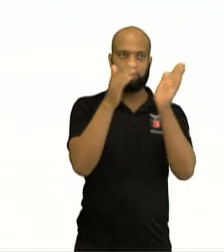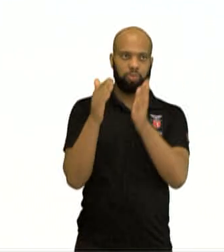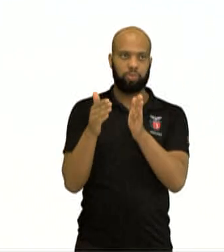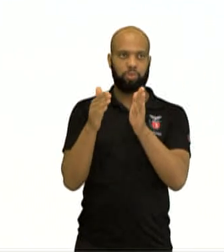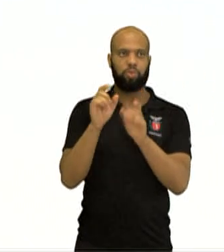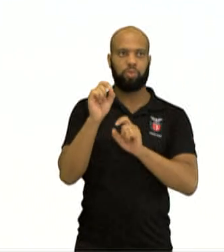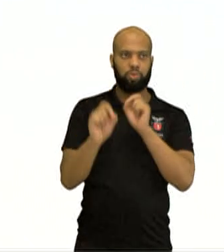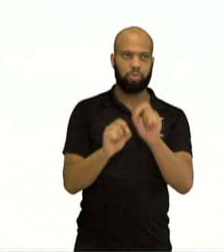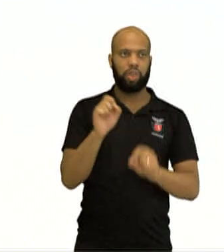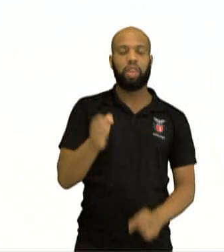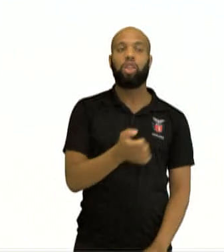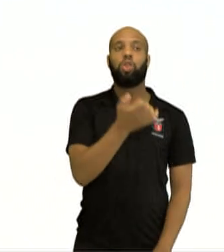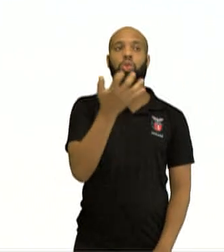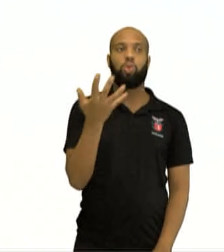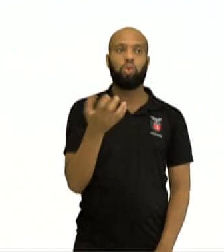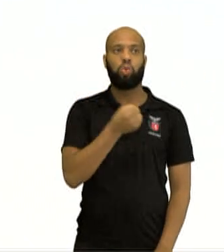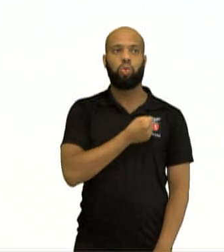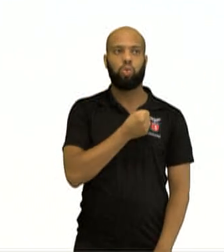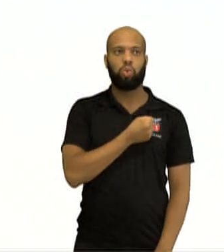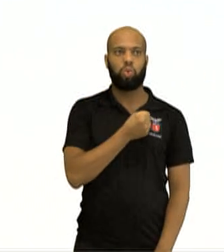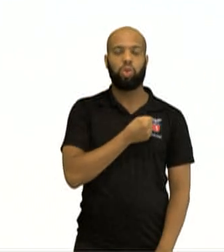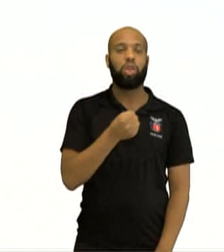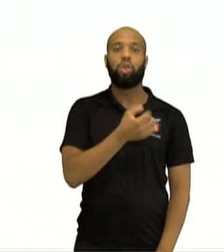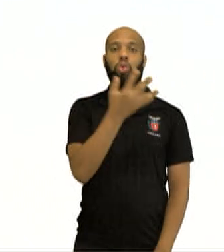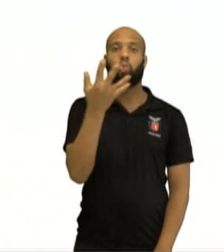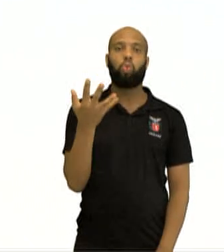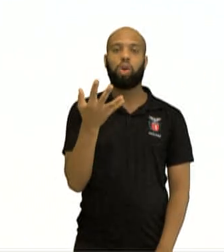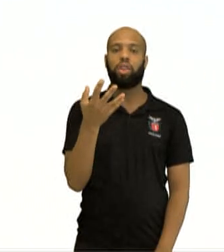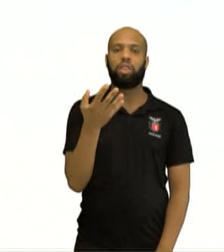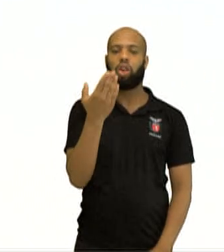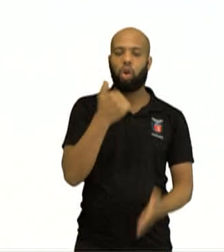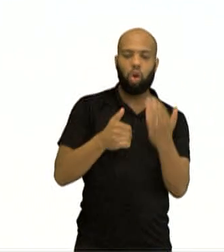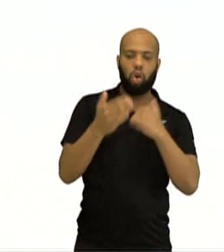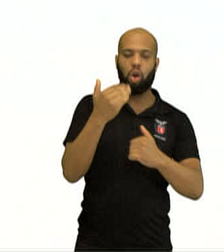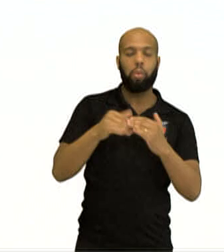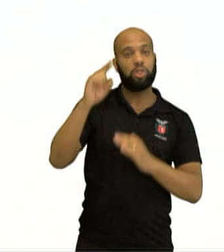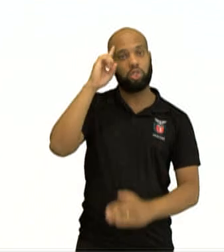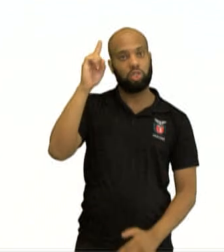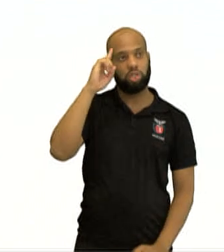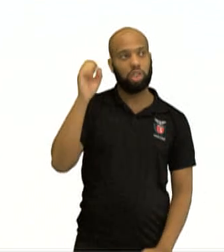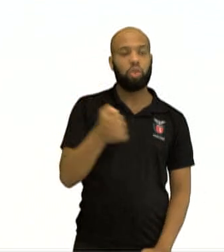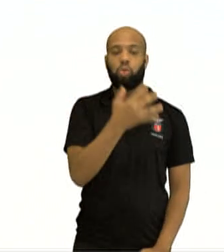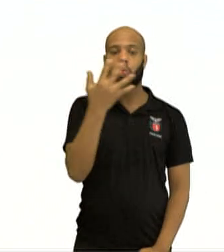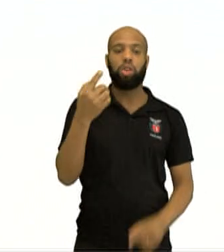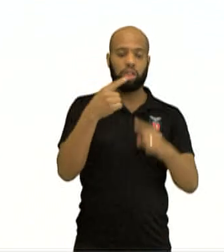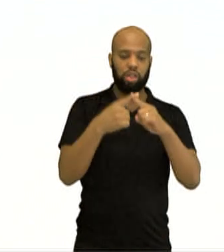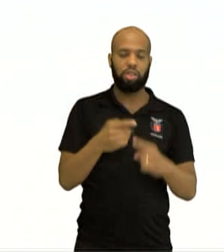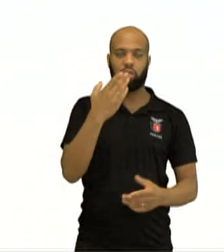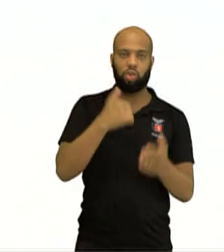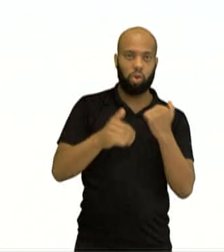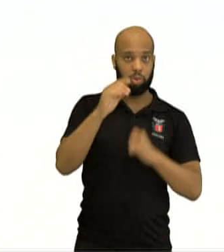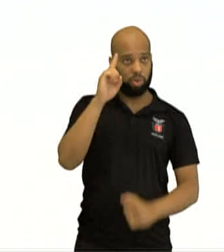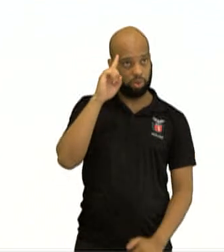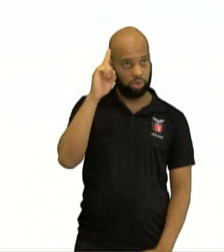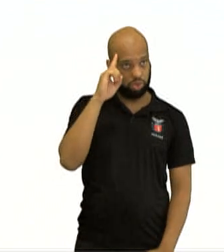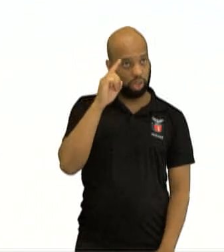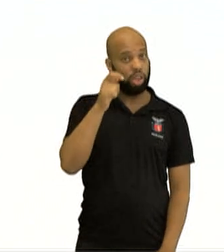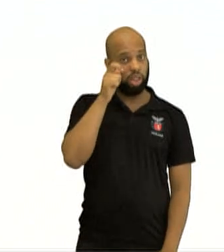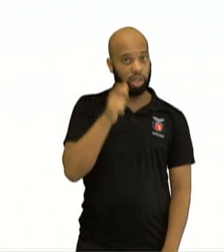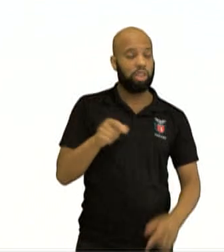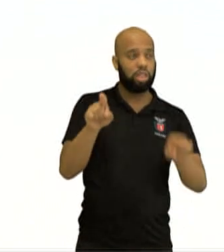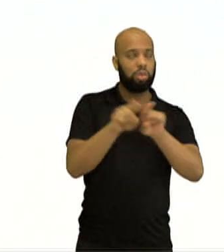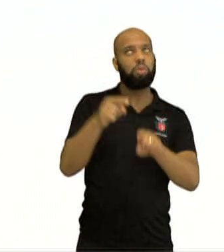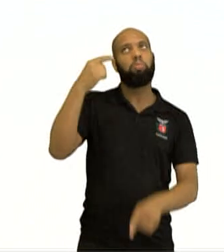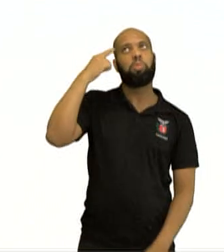Em seguida na tabela, você coloca quantas vezes você ingere esse alimento por dia, para você ter uma ideia basicamente ali. É interessante até